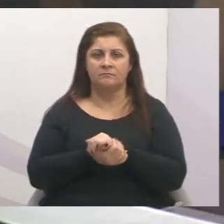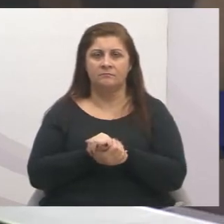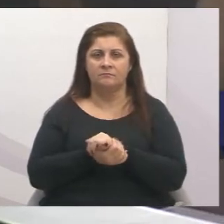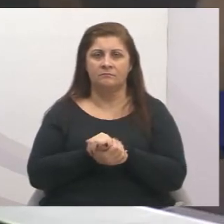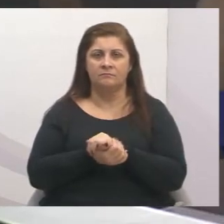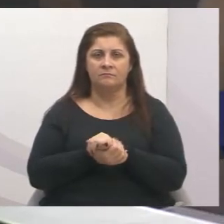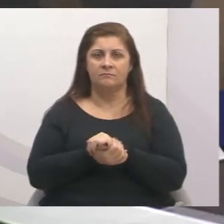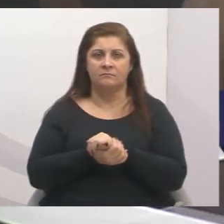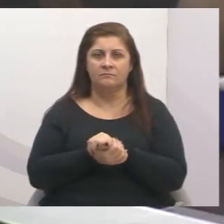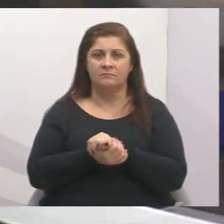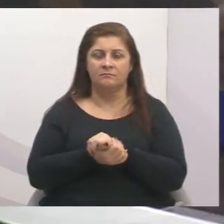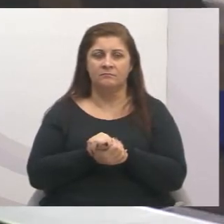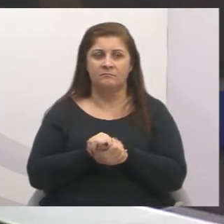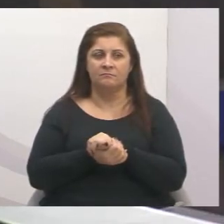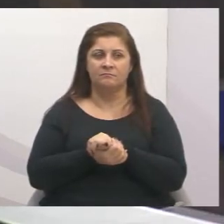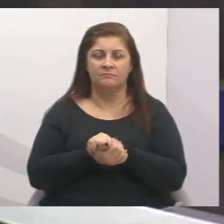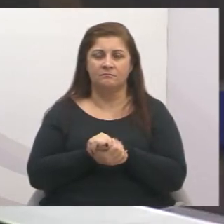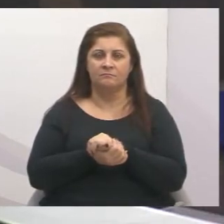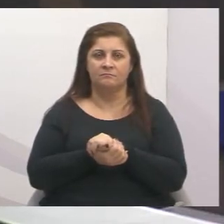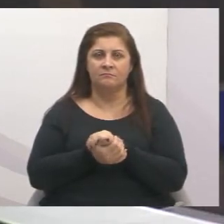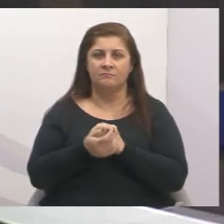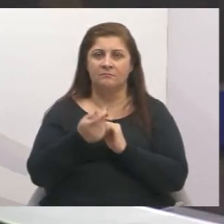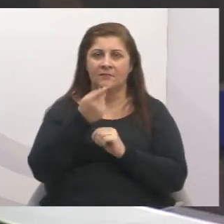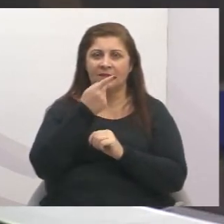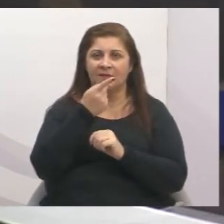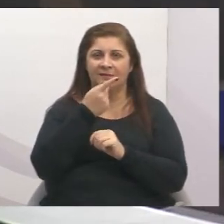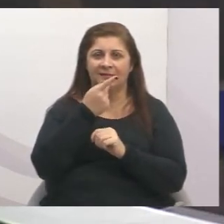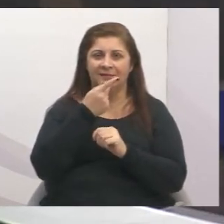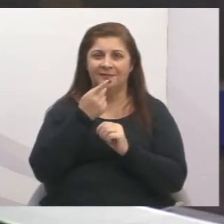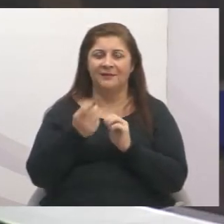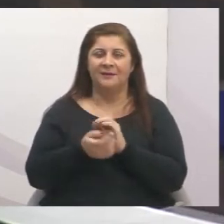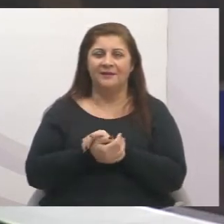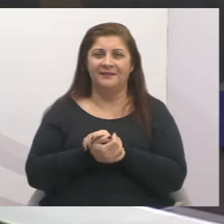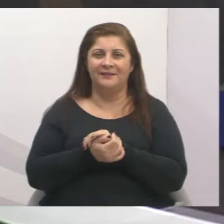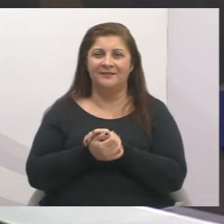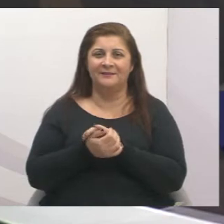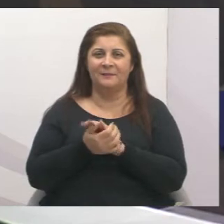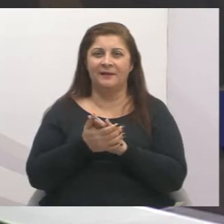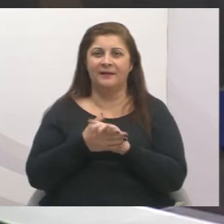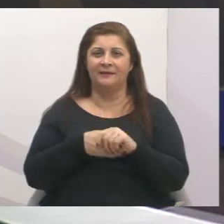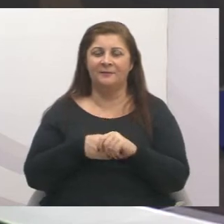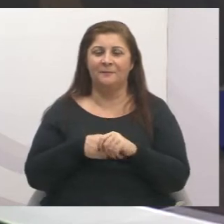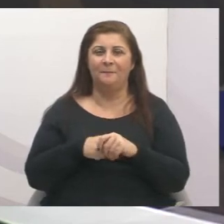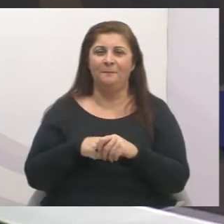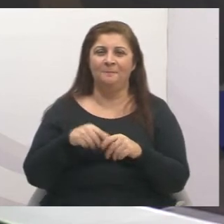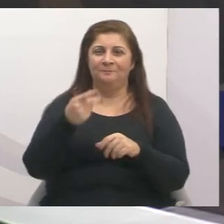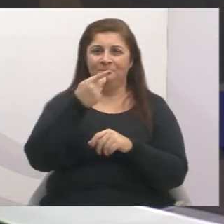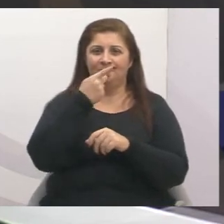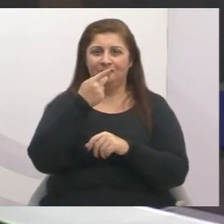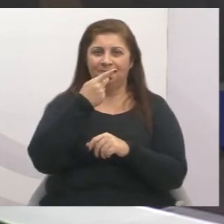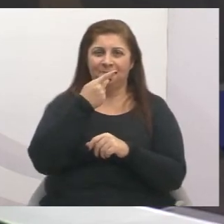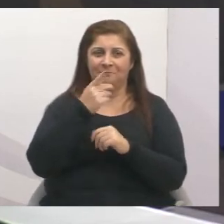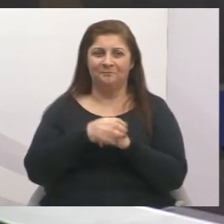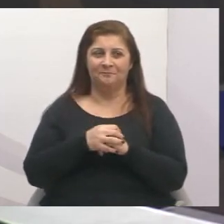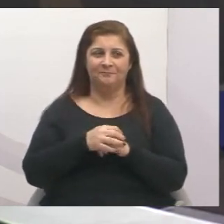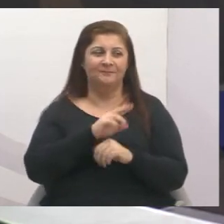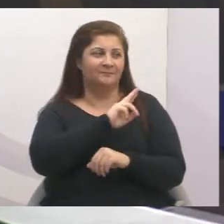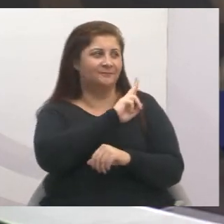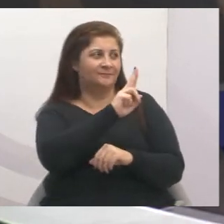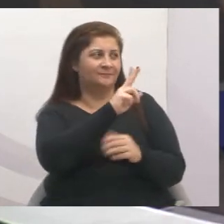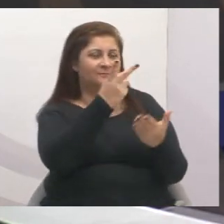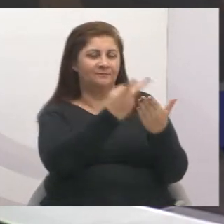Hernandes, tá? Então, a decisão do Hernandes, que ele tomar, que seja melhor, Hernani, né? Senão a mãe dele